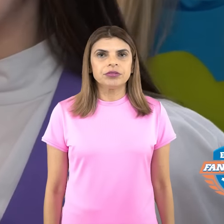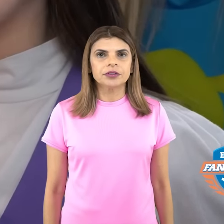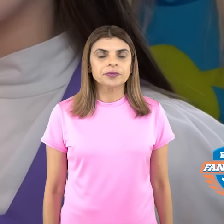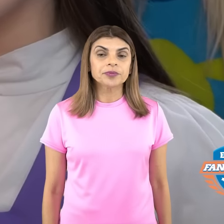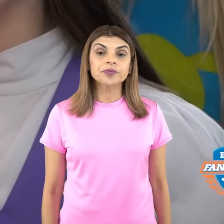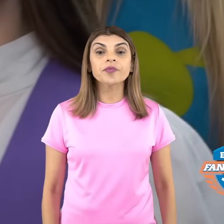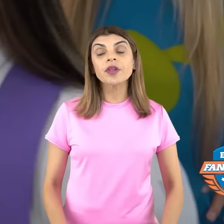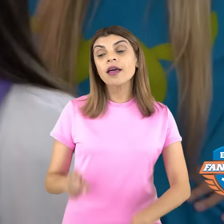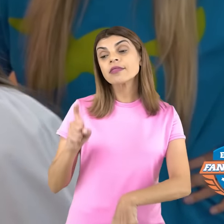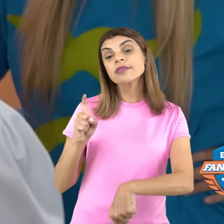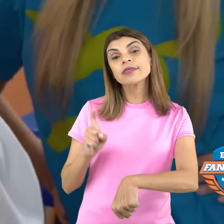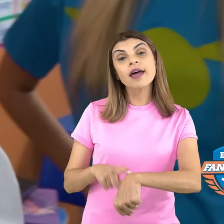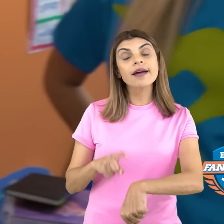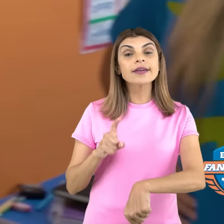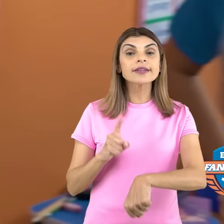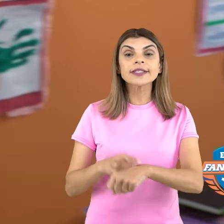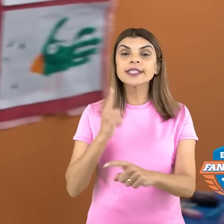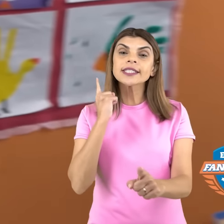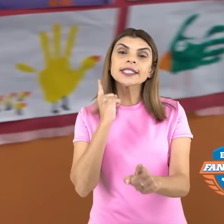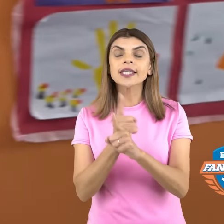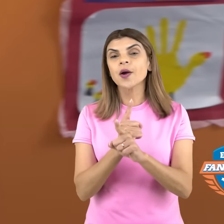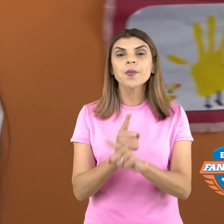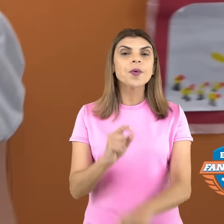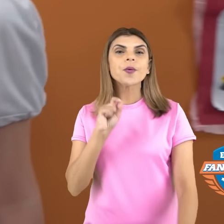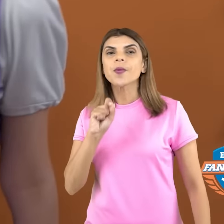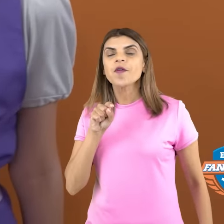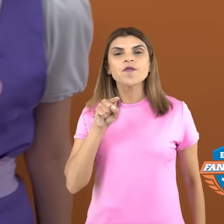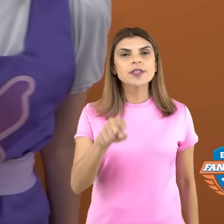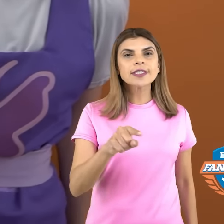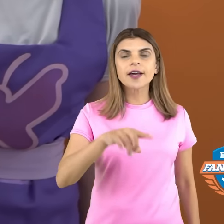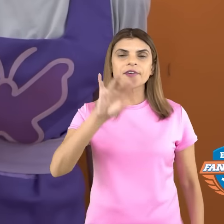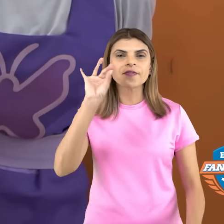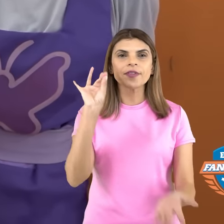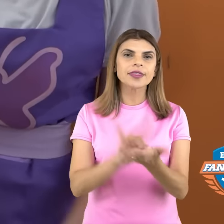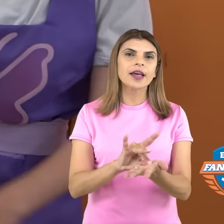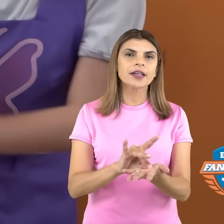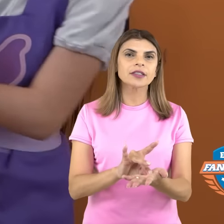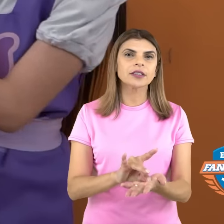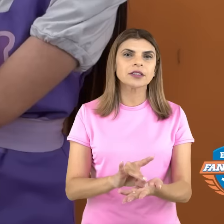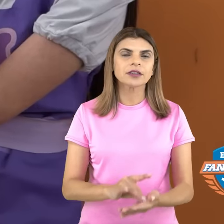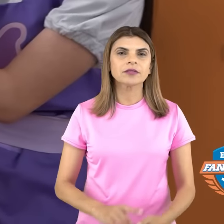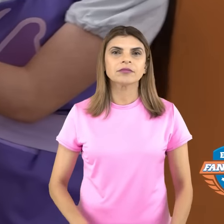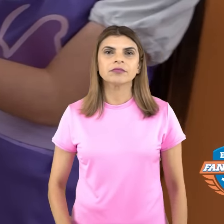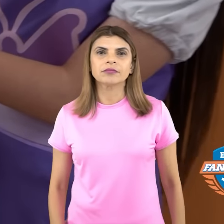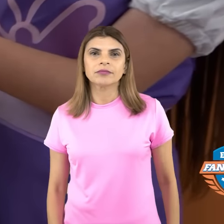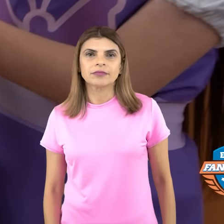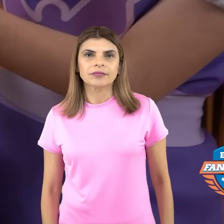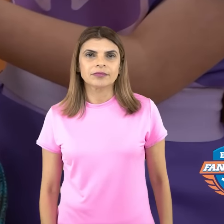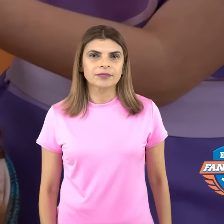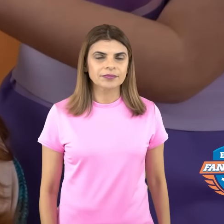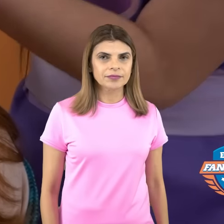Tá na hora de descobrir quem você é de verdade.